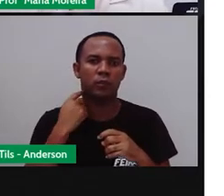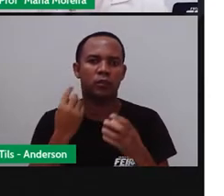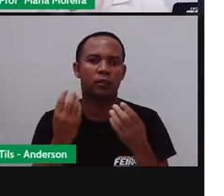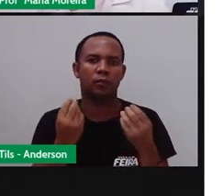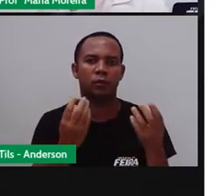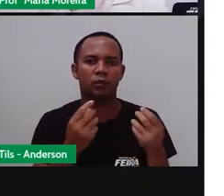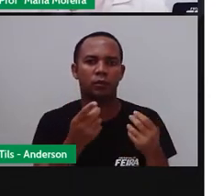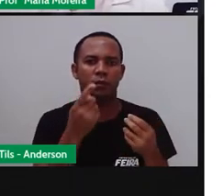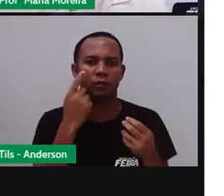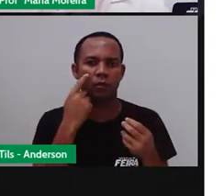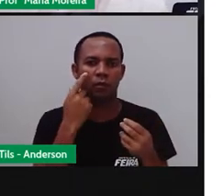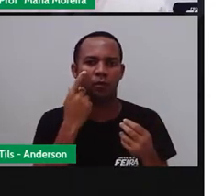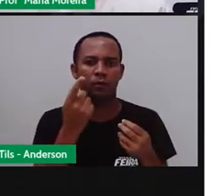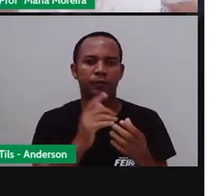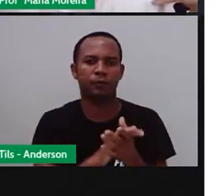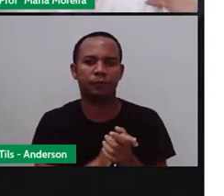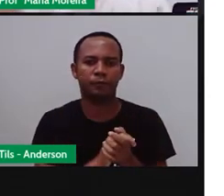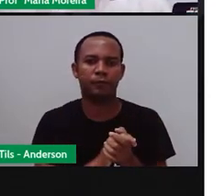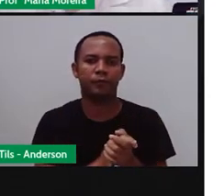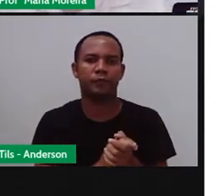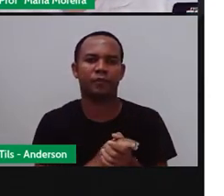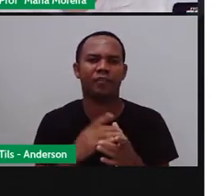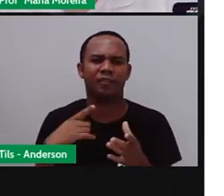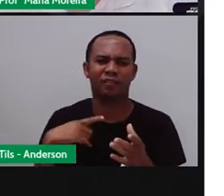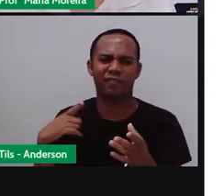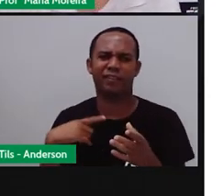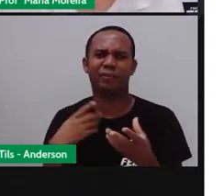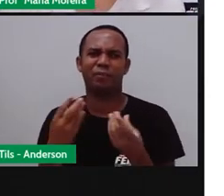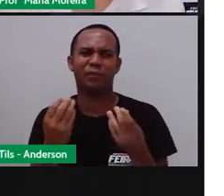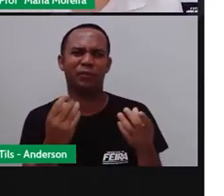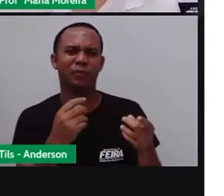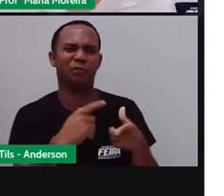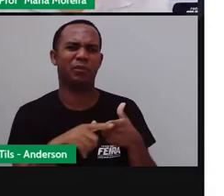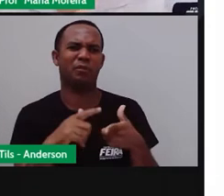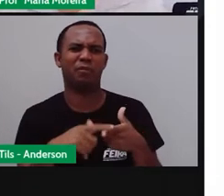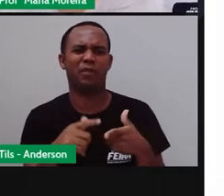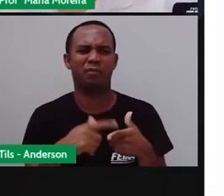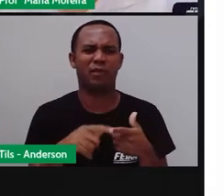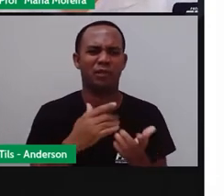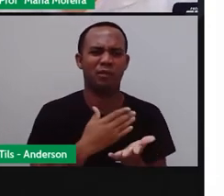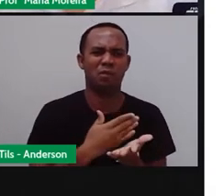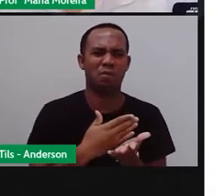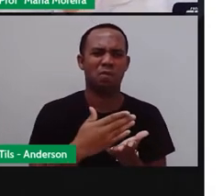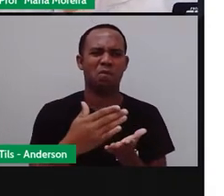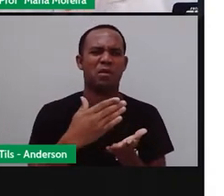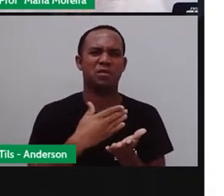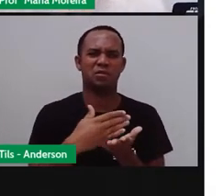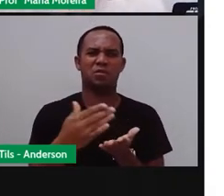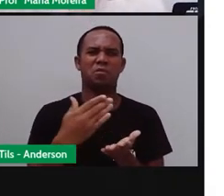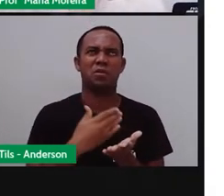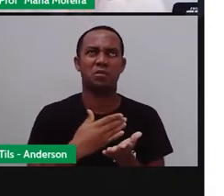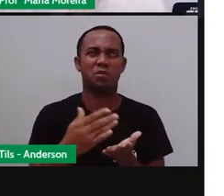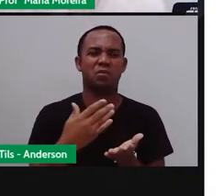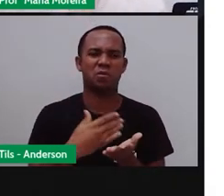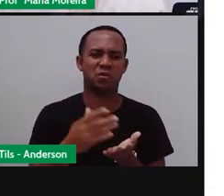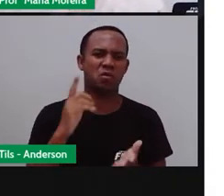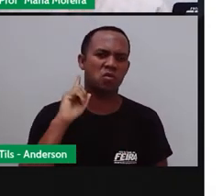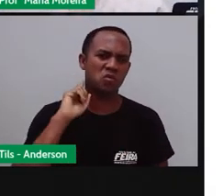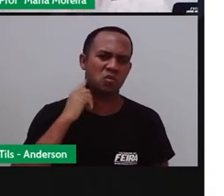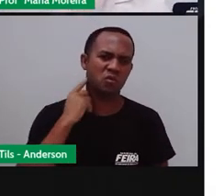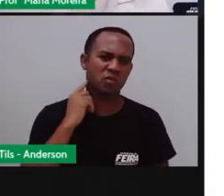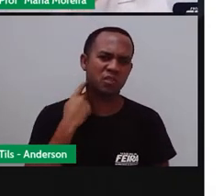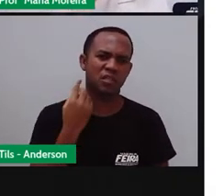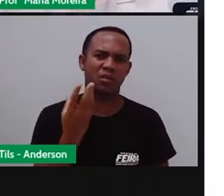essa semana a Pró falou sobre o lixo. Quantas vezes, desde quando a gente começou a ter esse encontro aqui, a Pró já falou sobre o lixo, né?